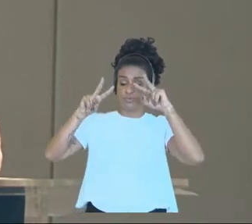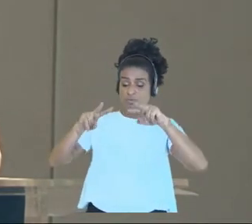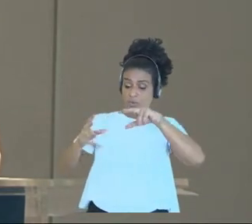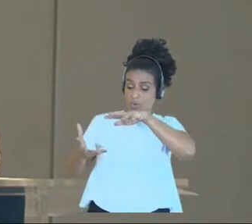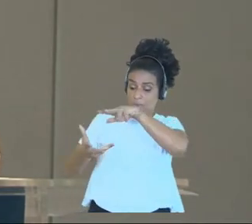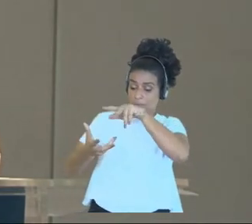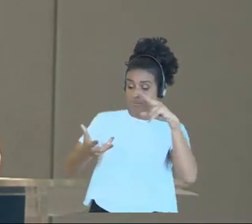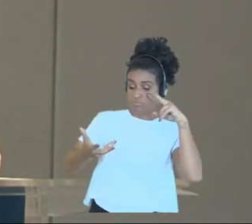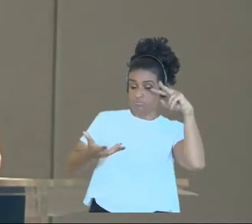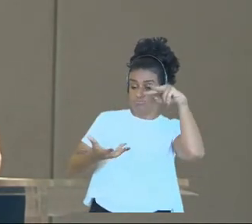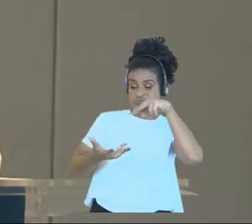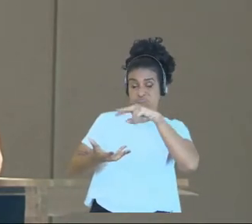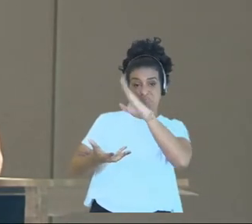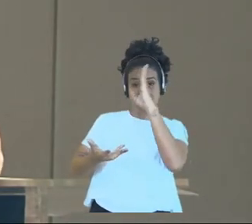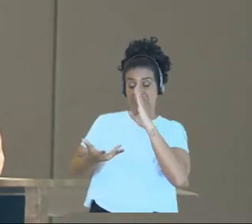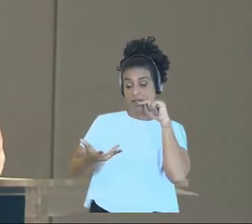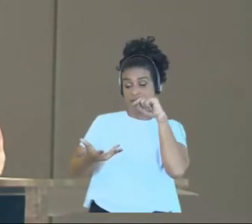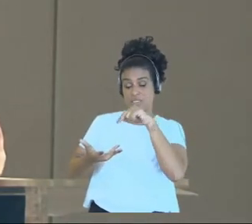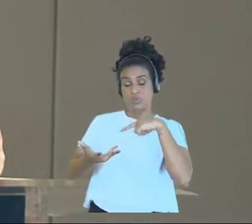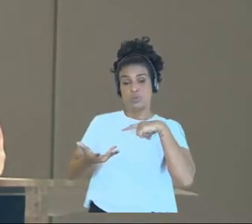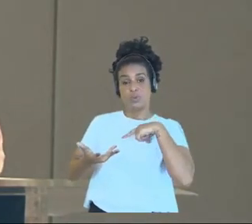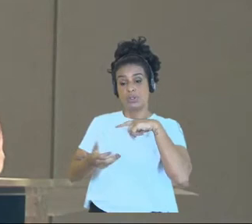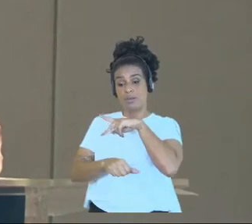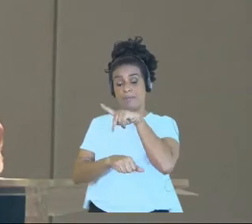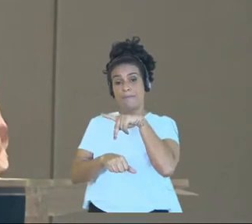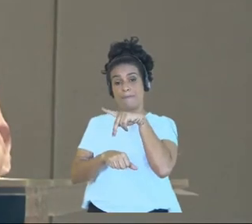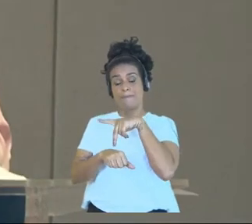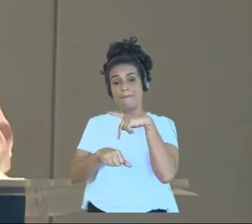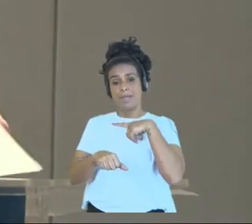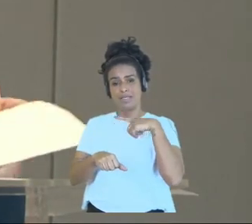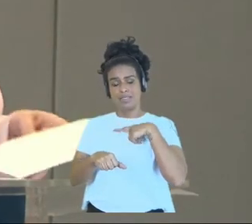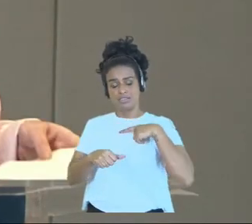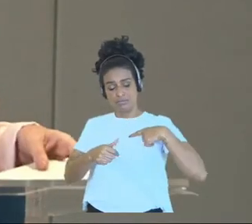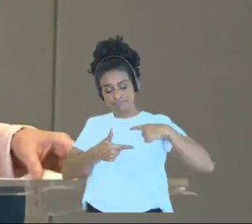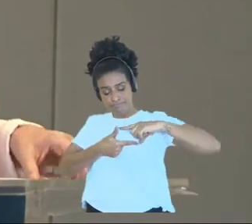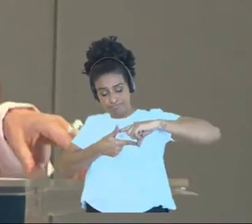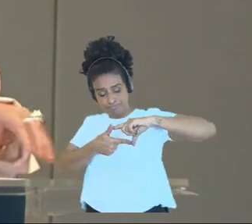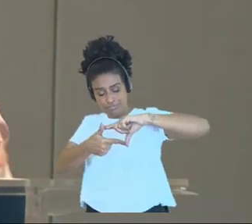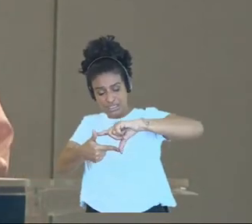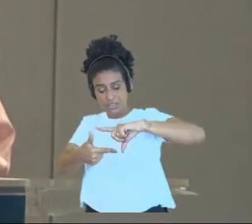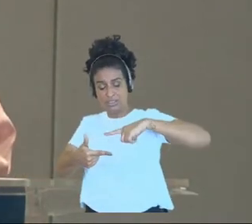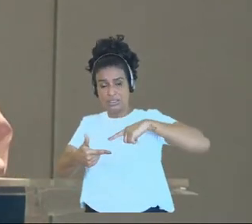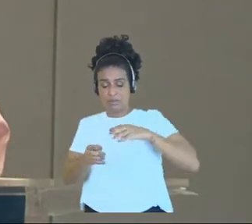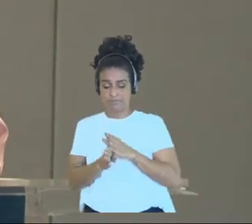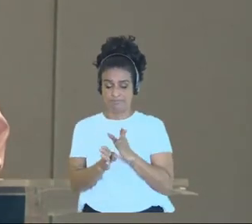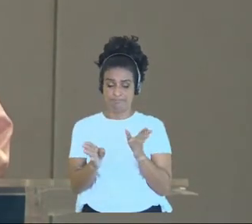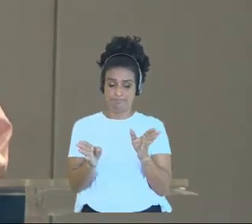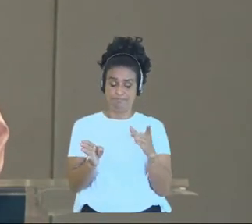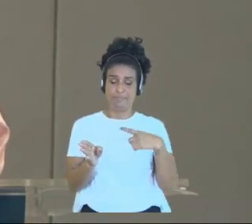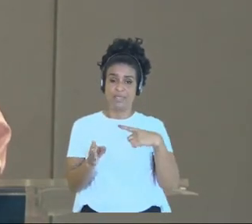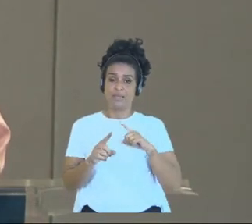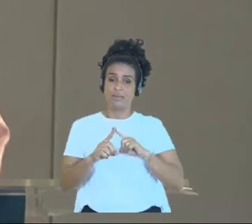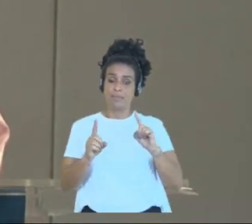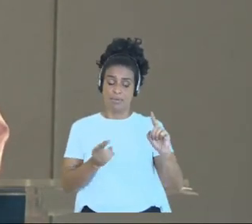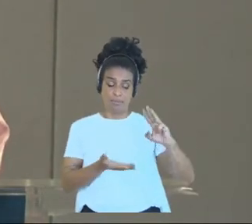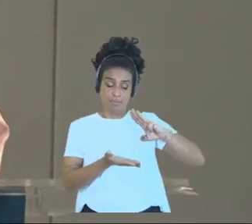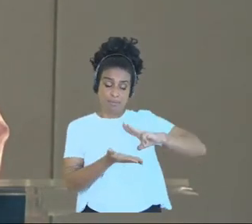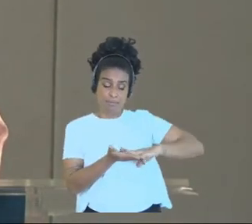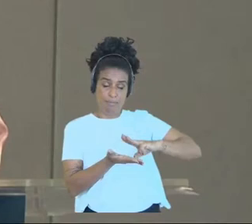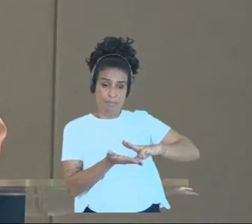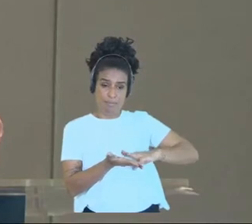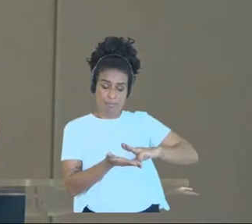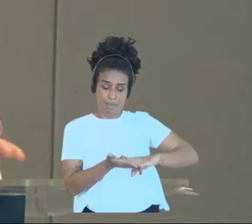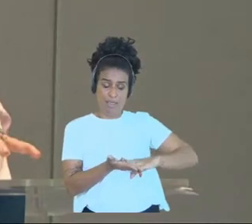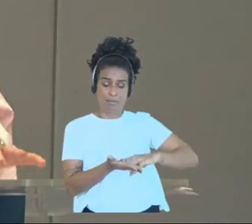Brasil nesta eleição porque é um país com uma tradição multilateral. Membro das Nações